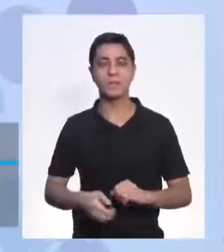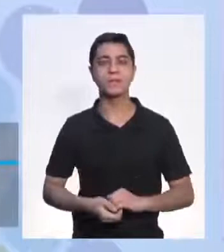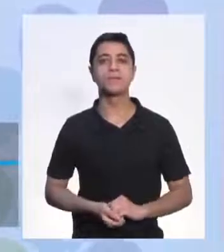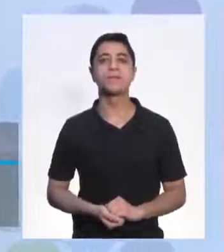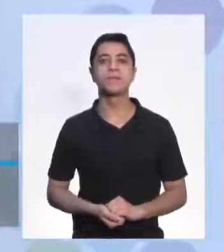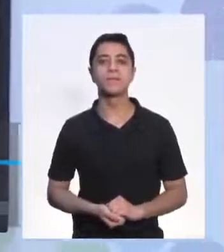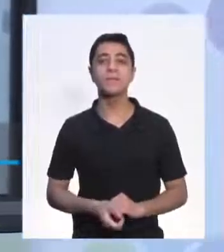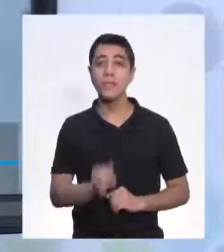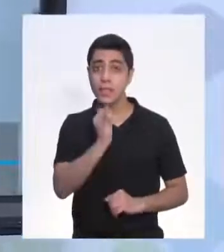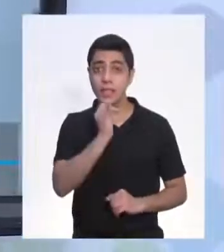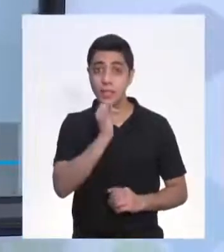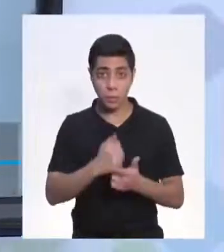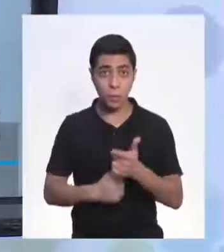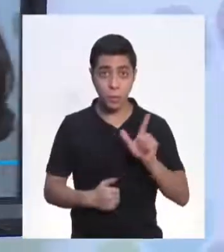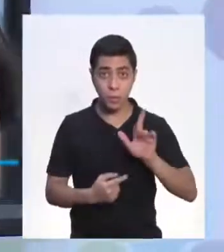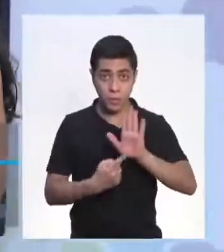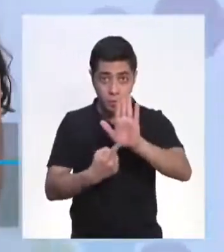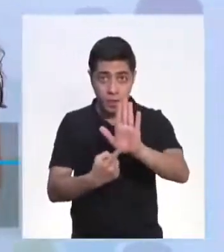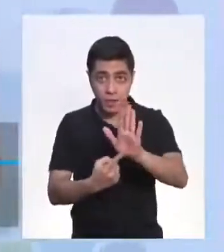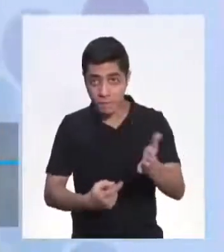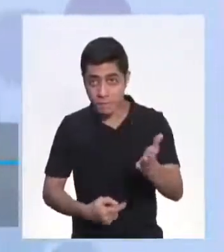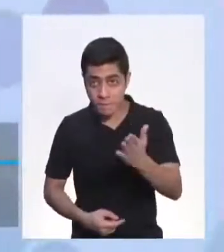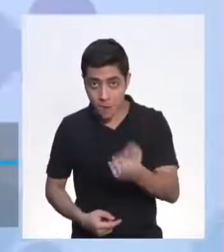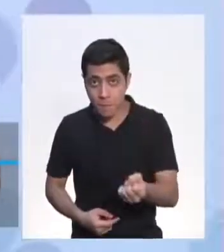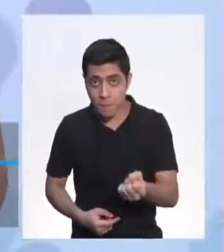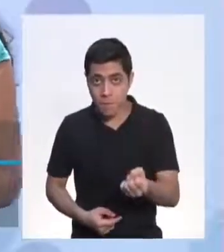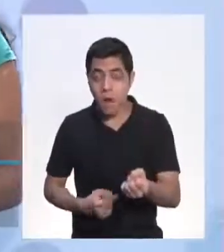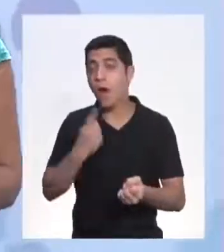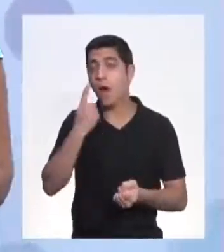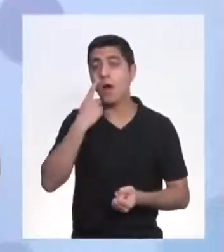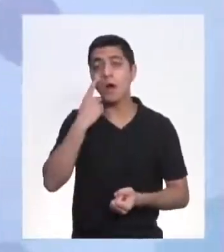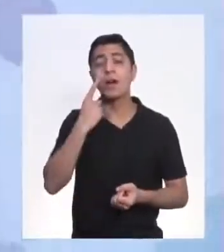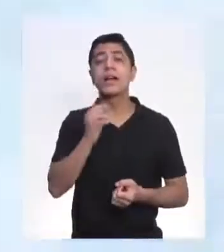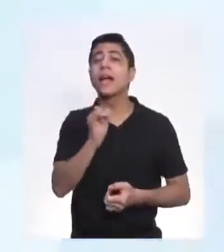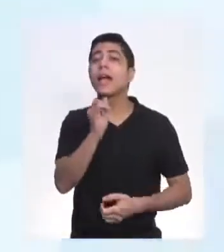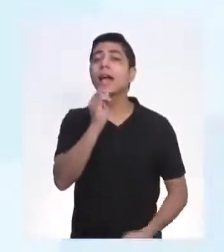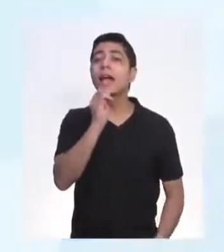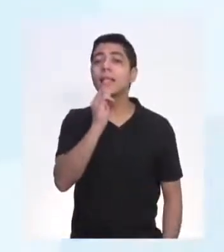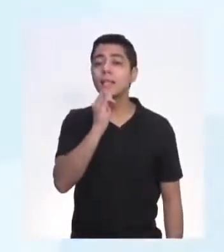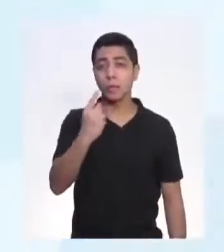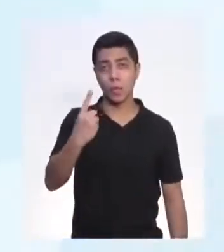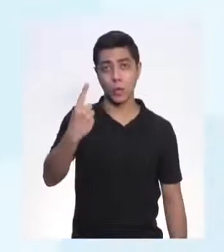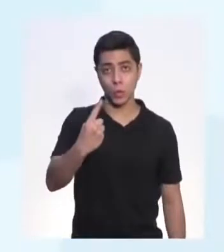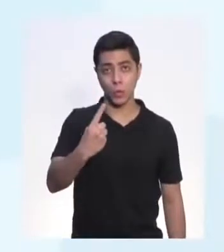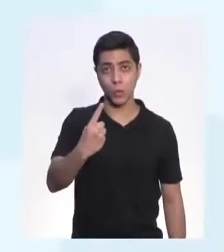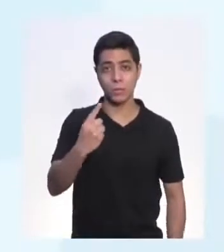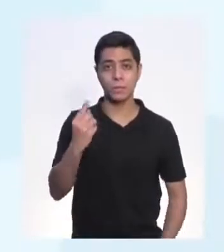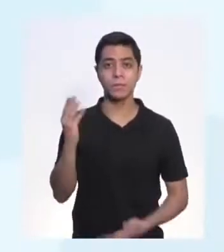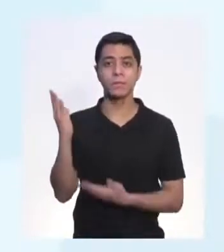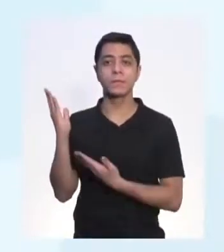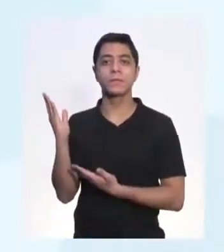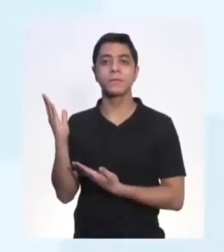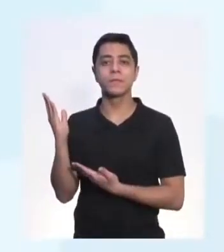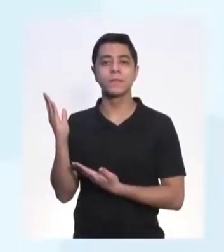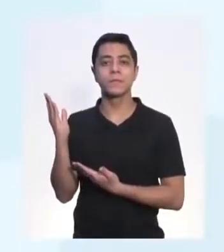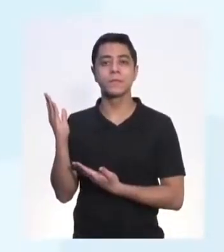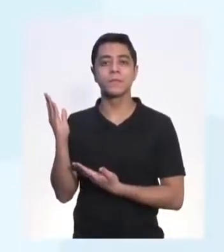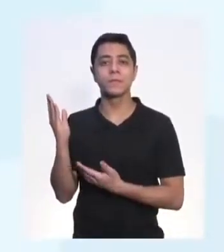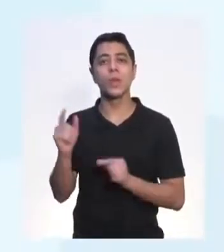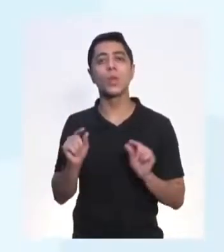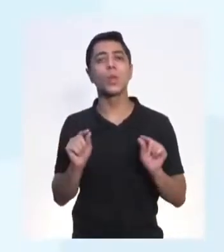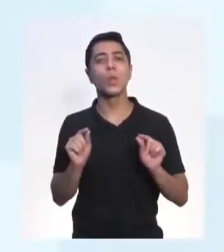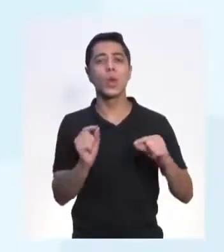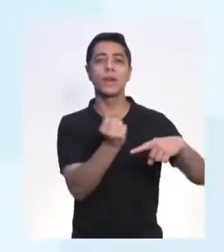pessoal? Então, vamos lá. Exemplo 1. Neste exemplo, está escrito o seguinte: transforme